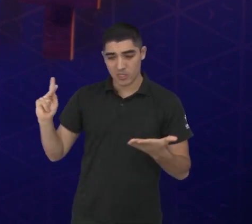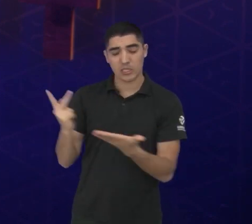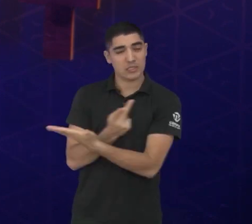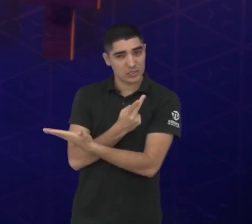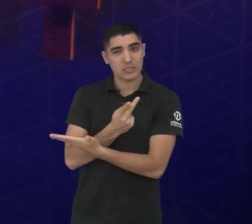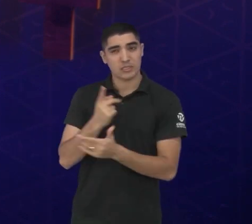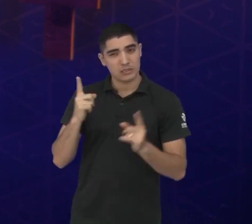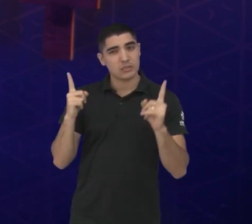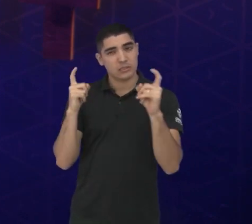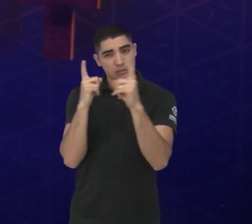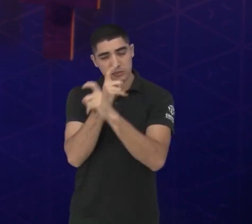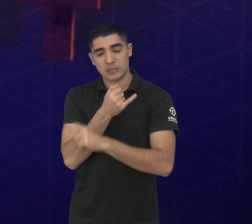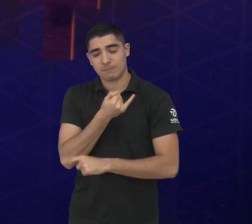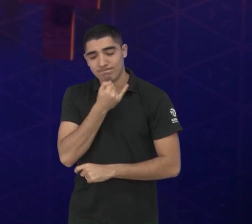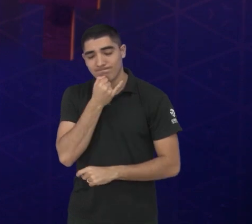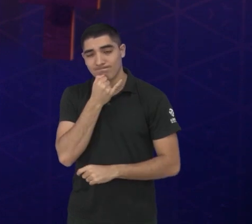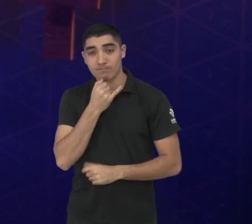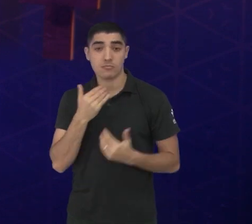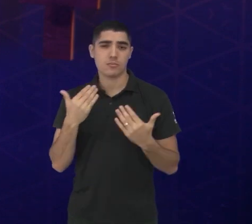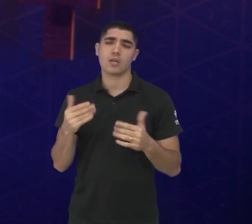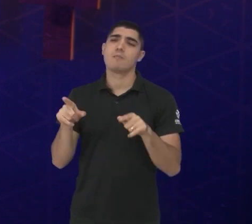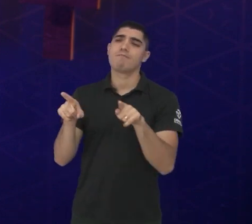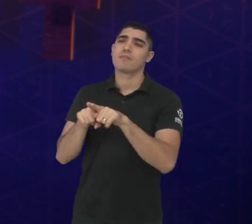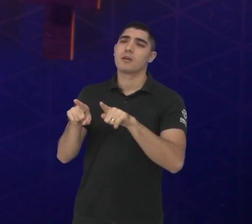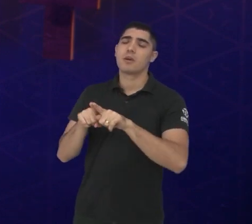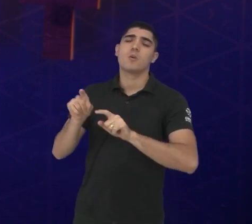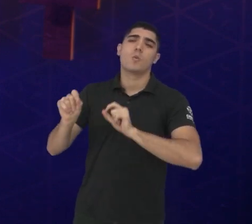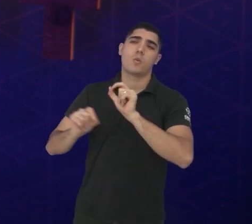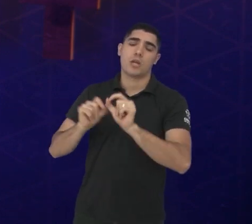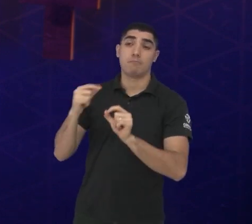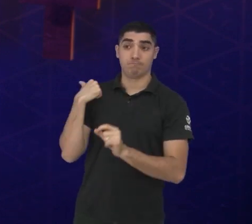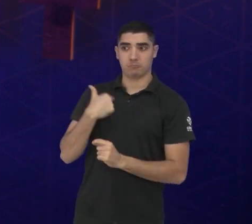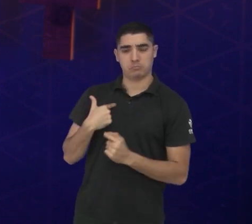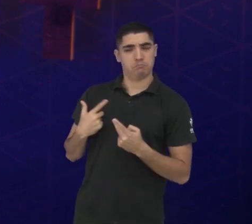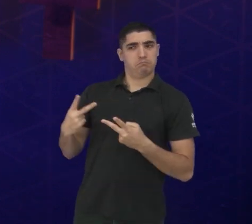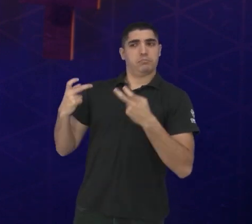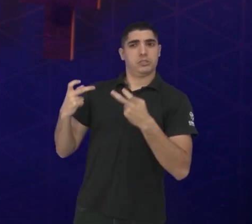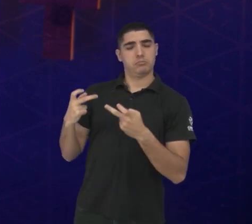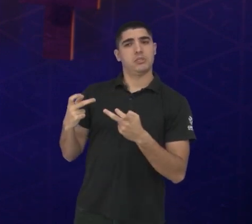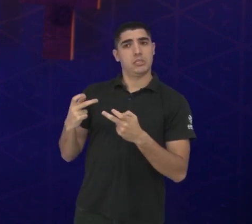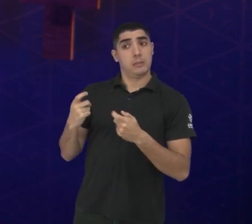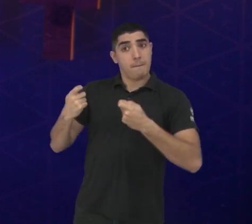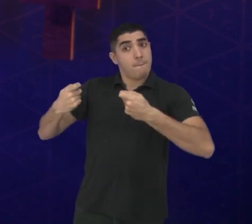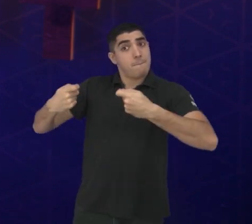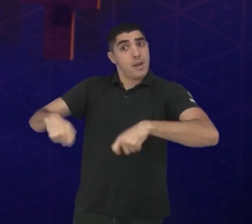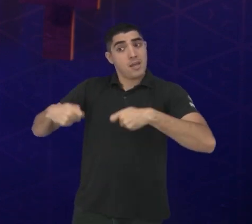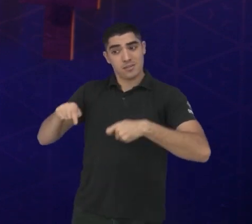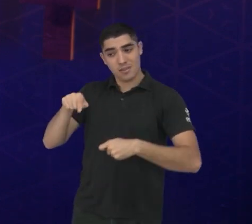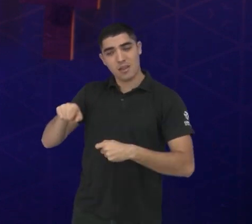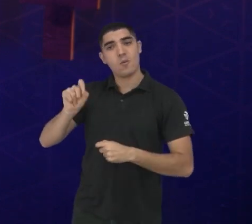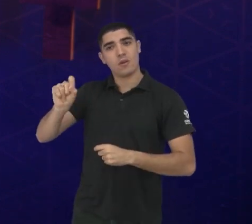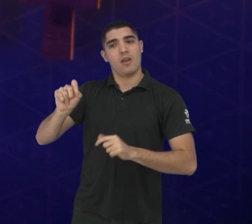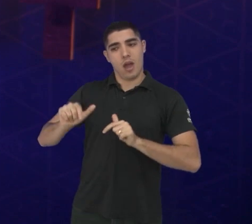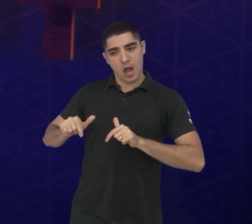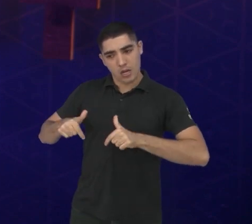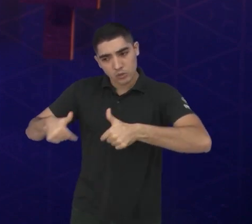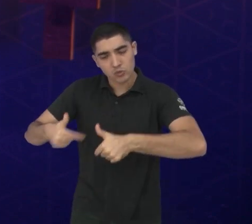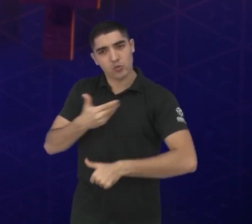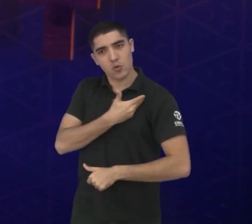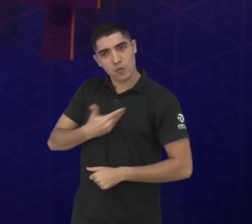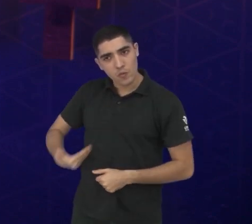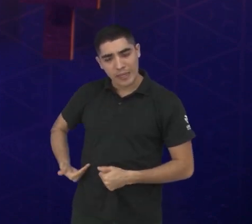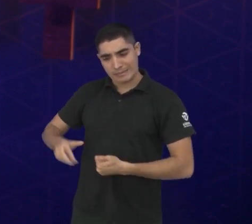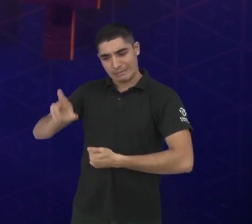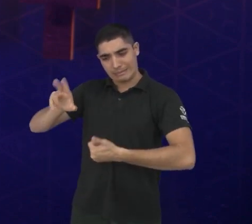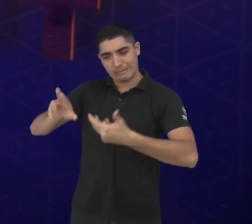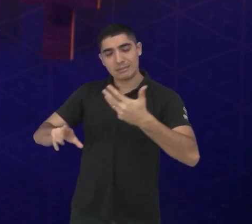situação bastante complicada. E aí, né, Tami, uma coisa que chama atenção, a gente precisa, né, discutir políticas